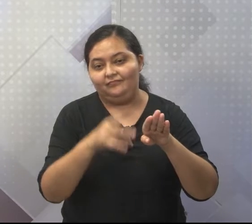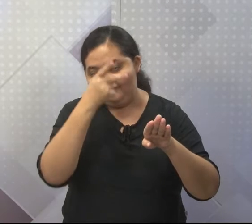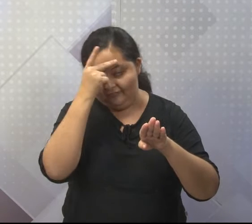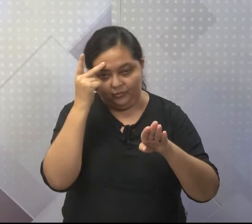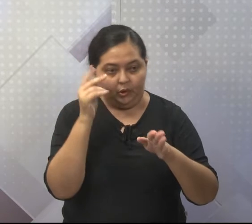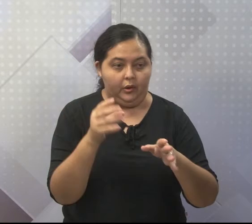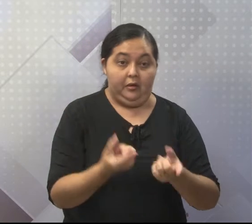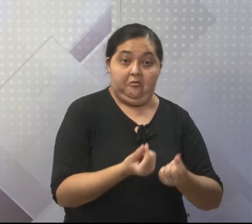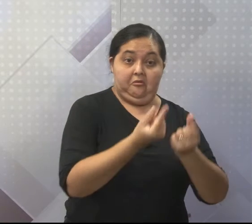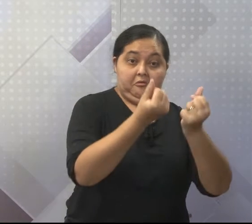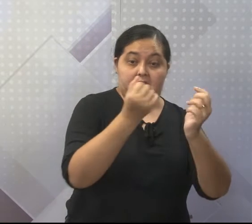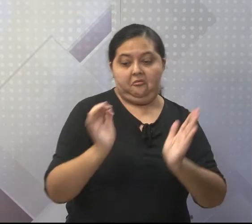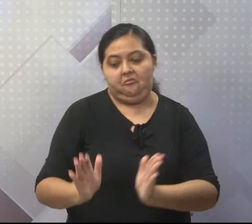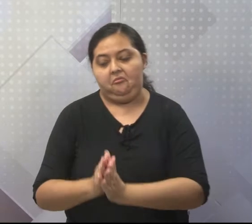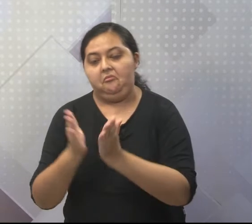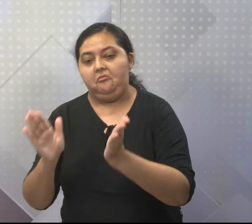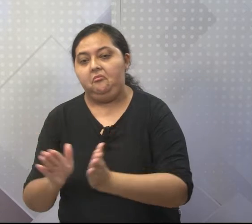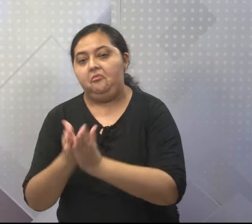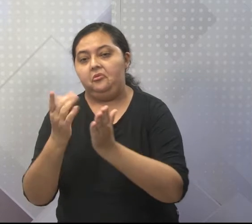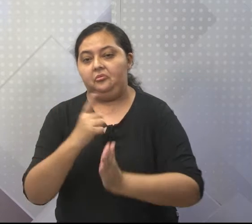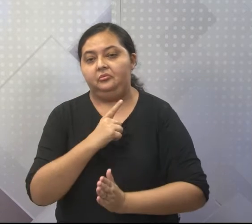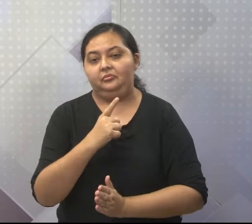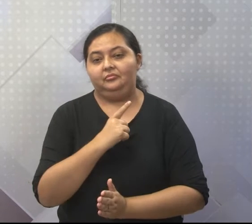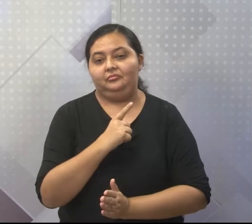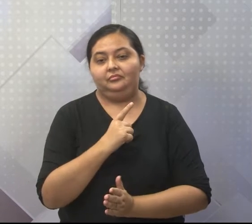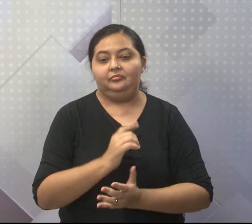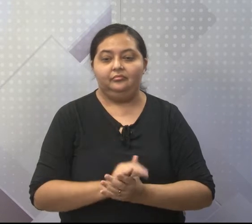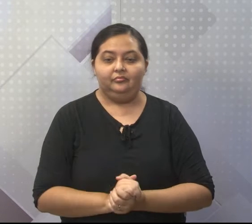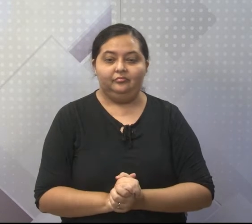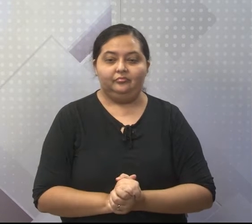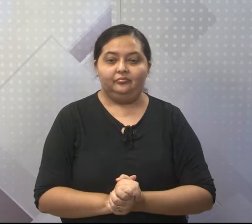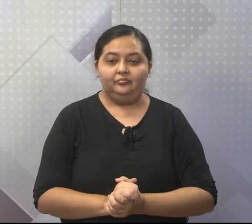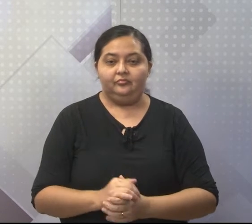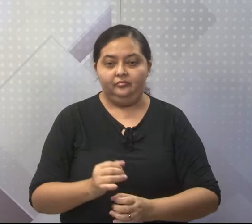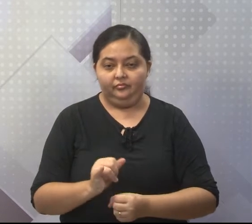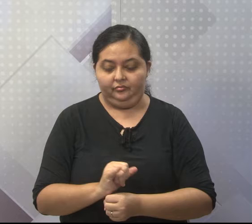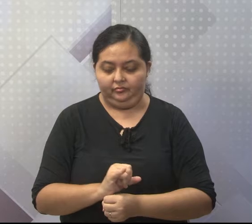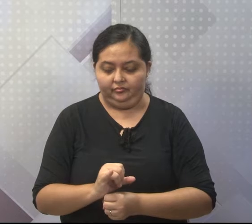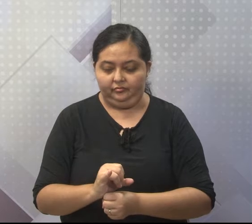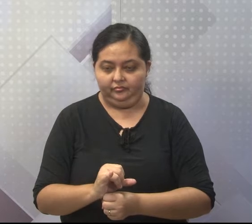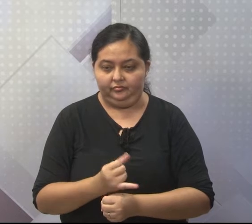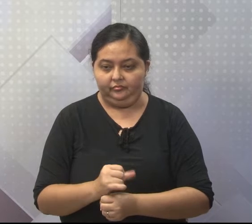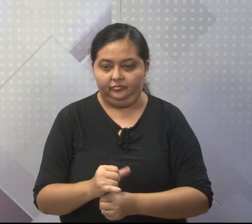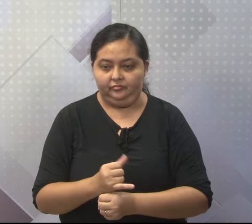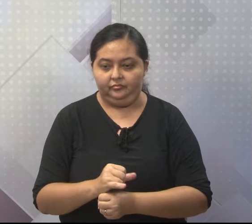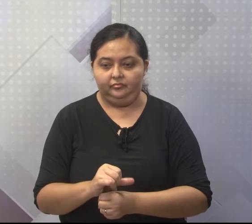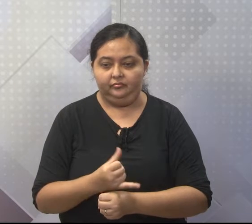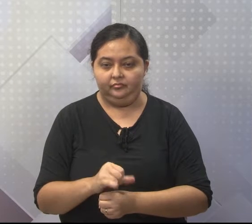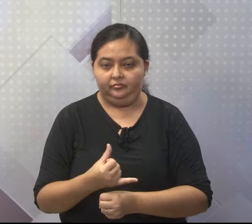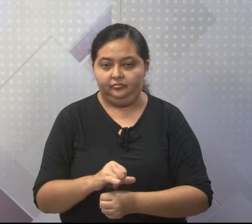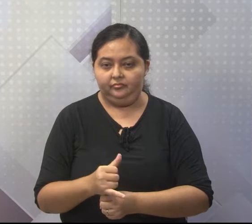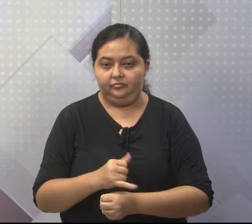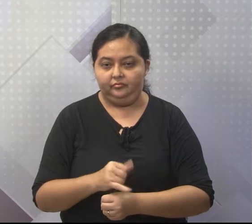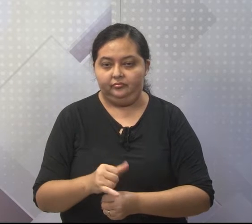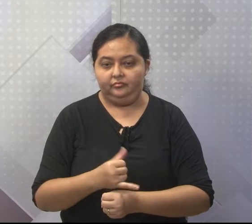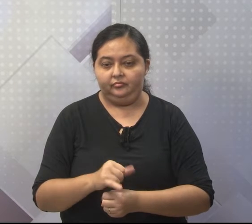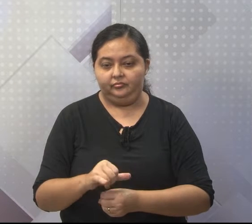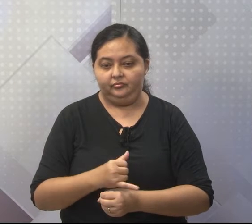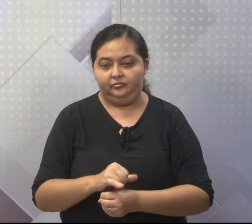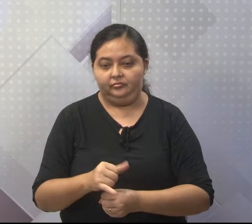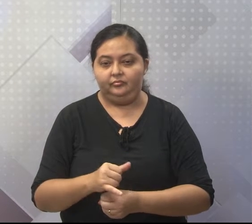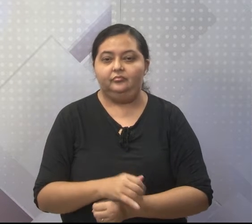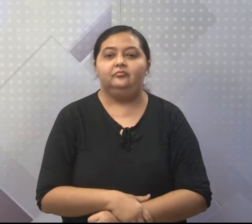tá e fala um pouquinho do petróleo o petróleo que esse esse combustível